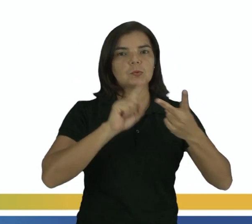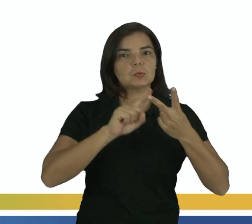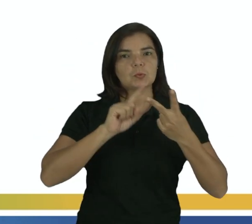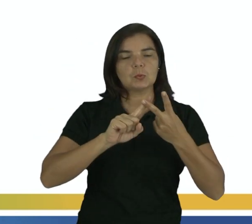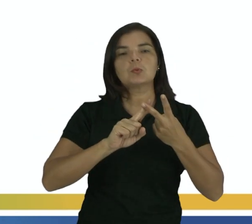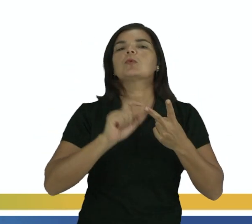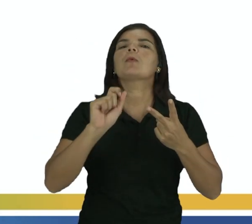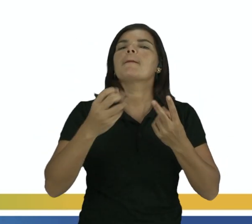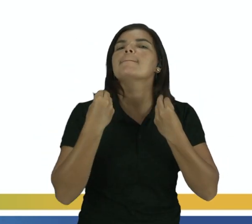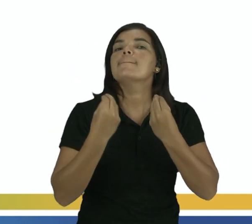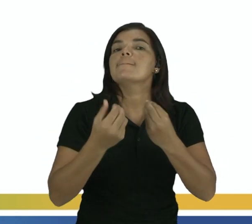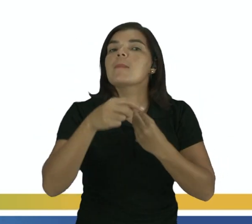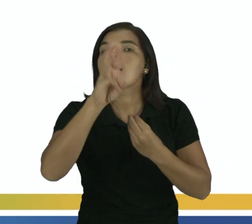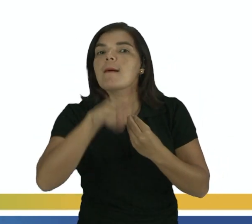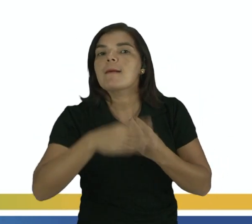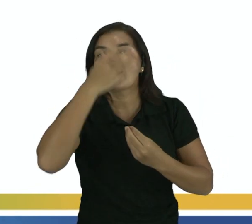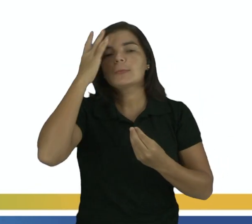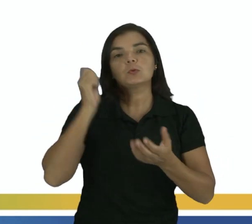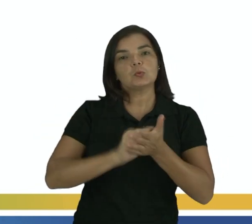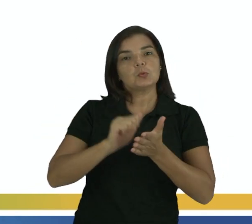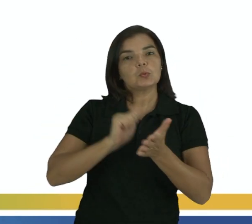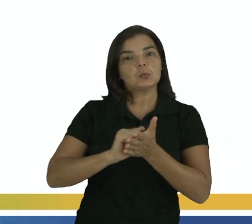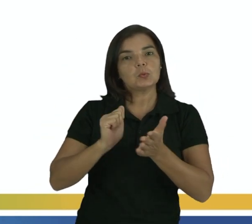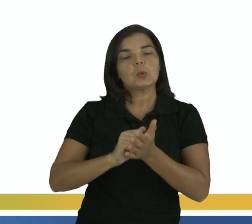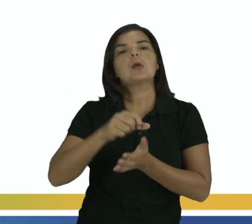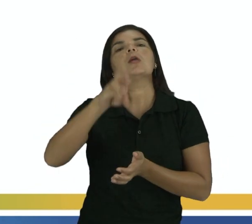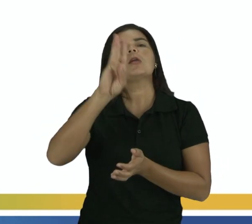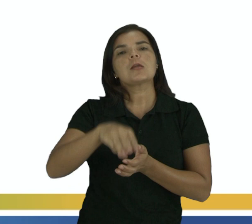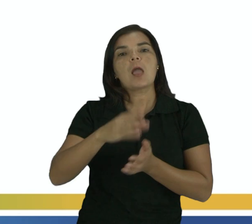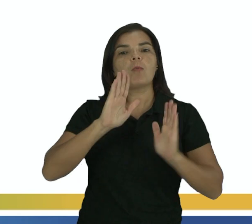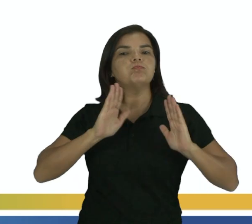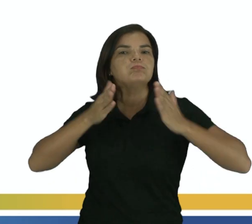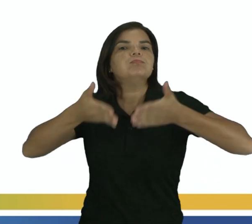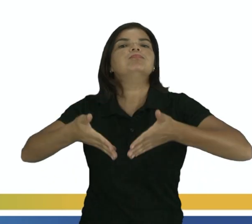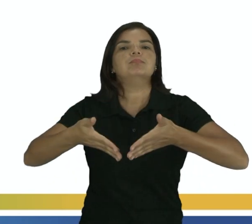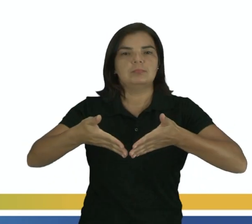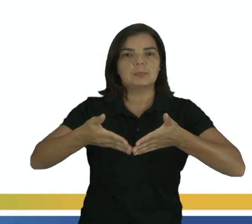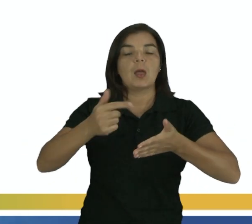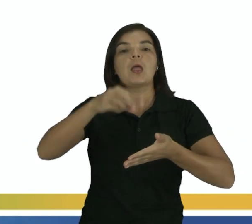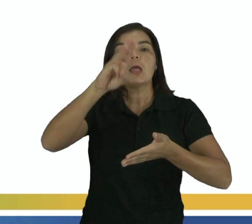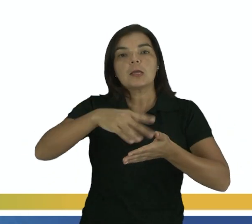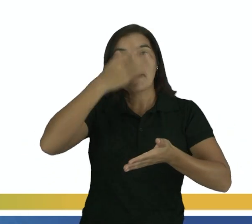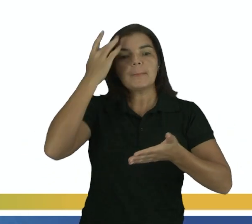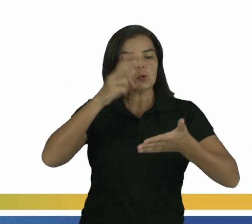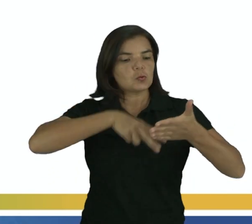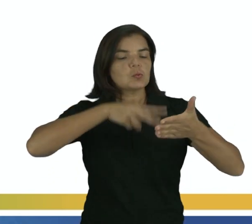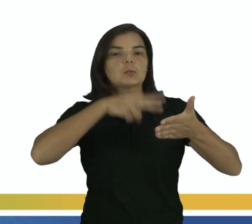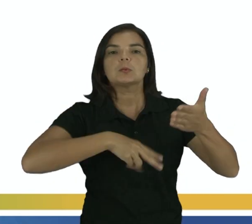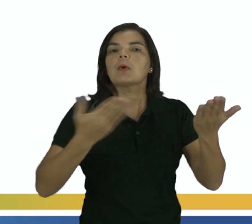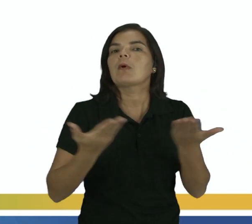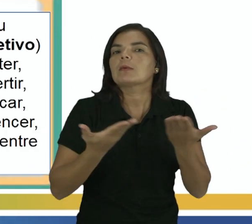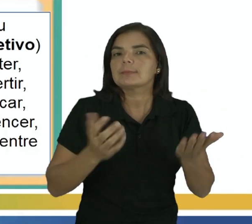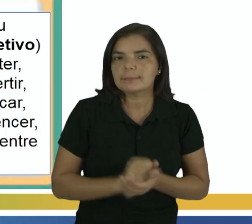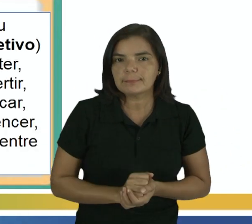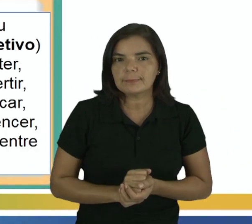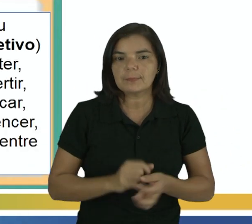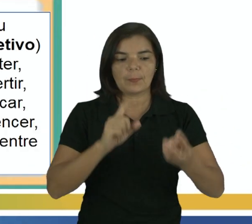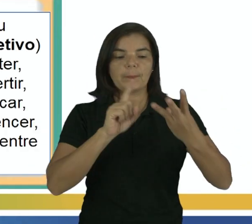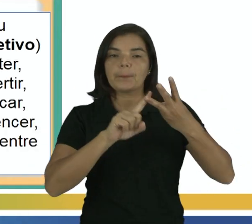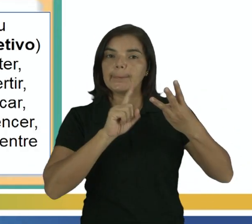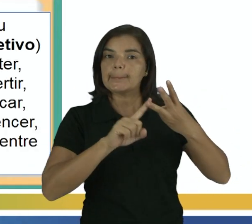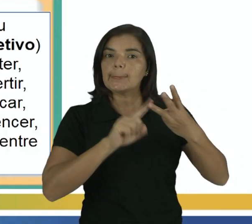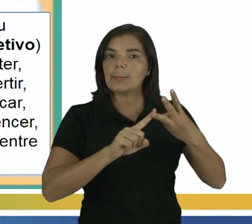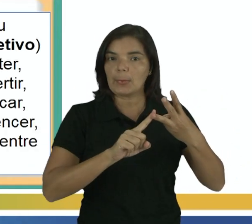ponto, para quem você vai escrever, ou seja, quem é seu público-alvo, quem será seu leitor nesse momento? E o